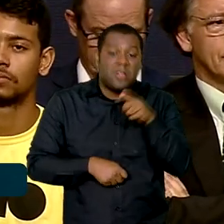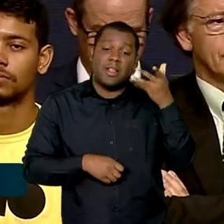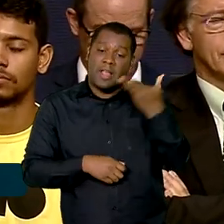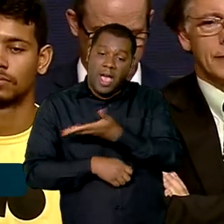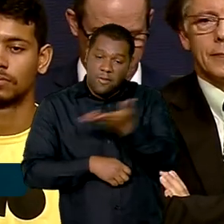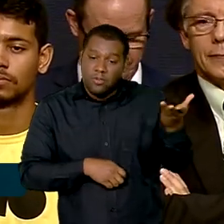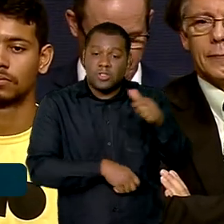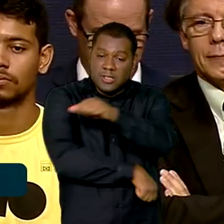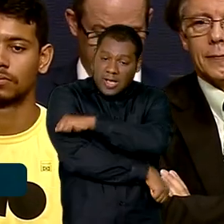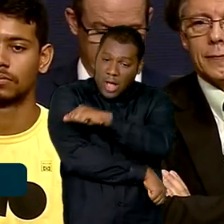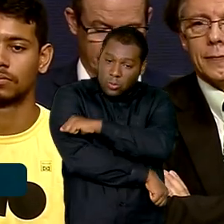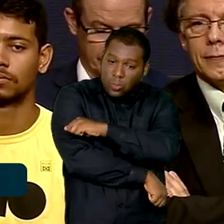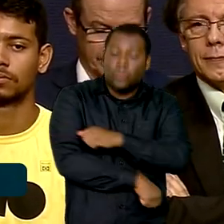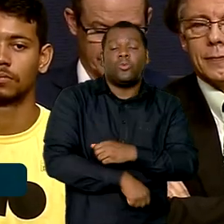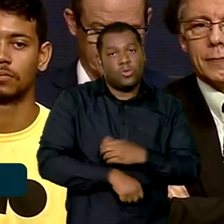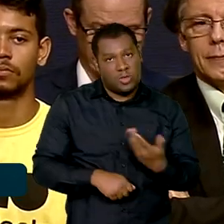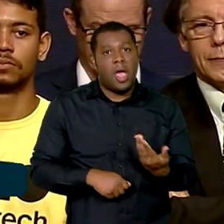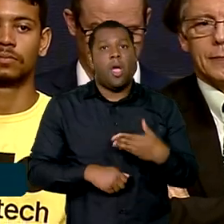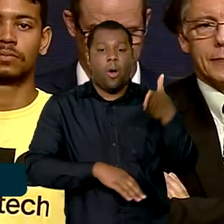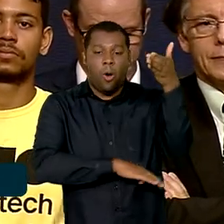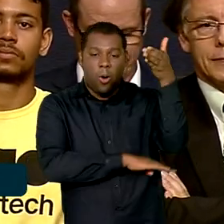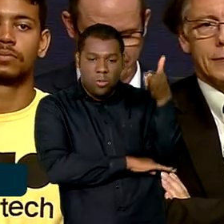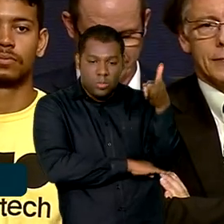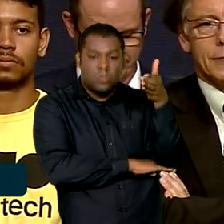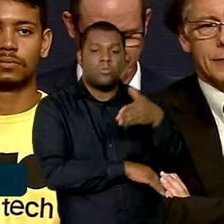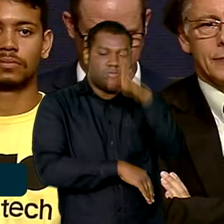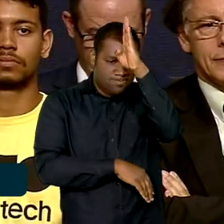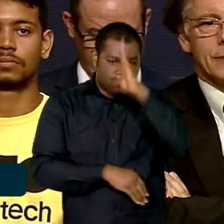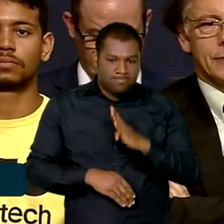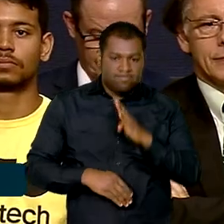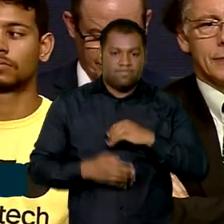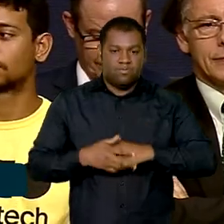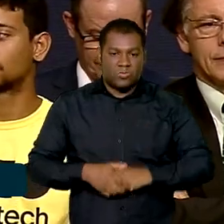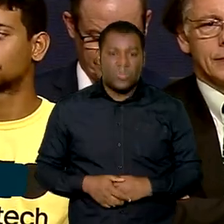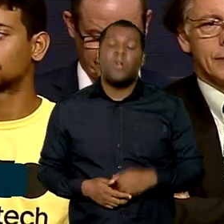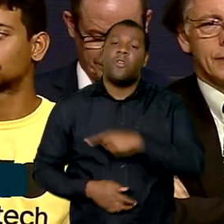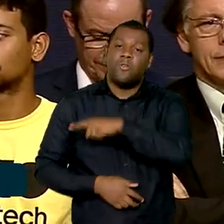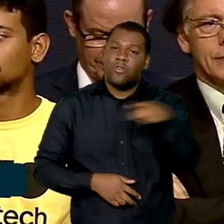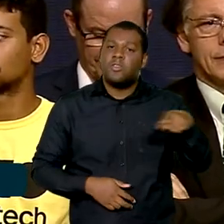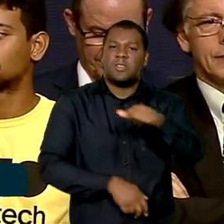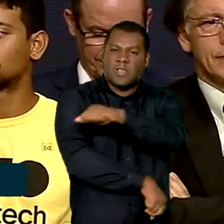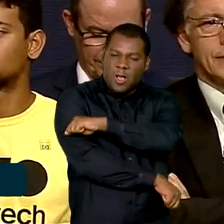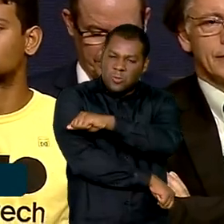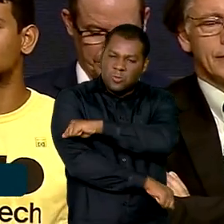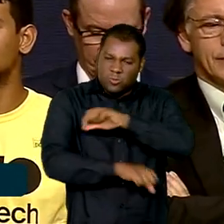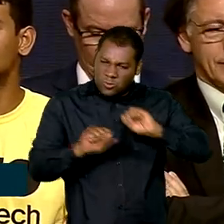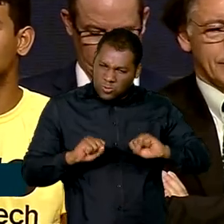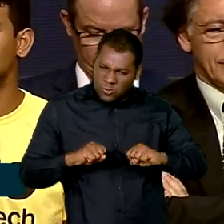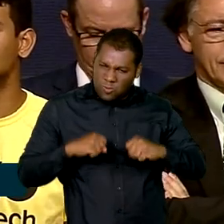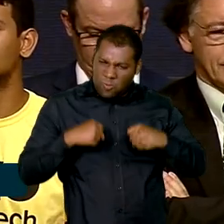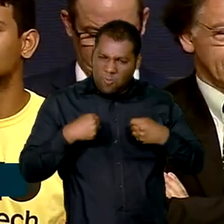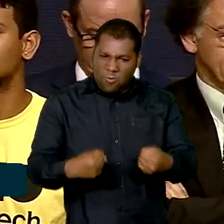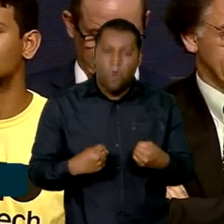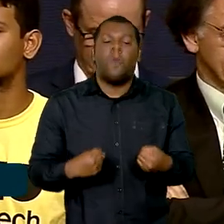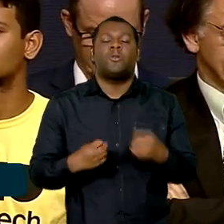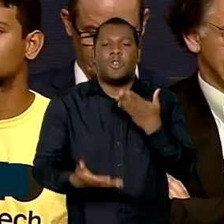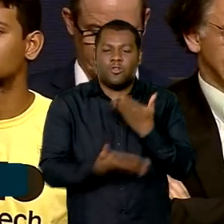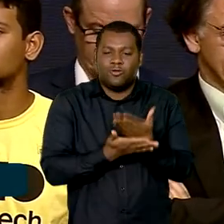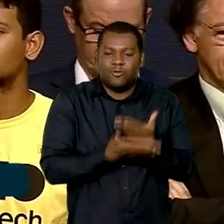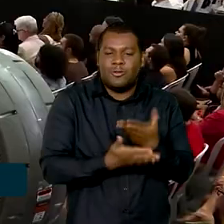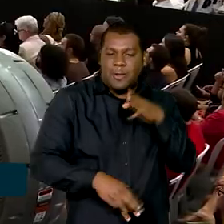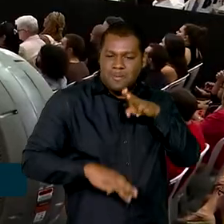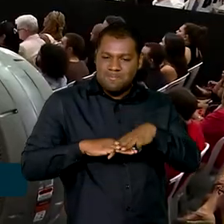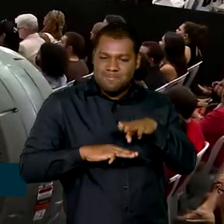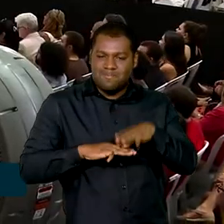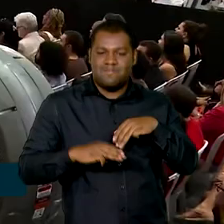IMPA, enfim, só para vocês se dedicarem a seus grandes talentos e às grandes mentes da matemática do nosso